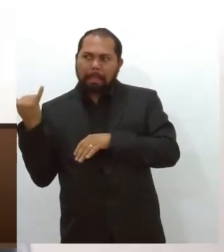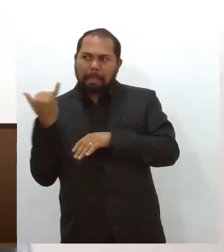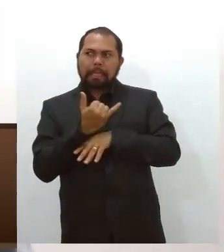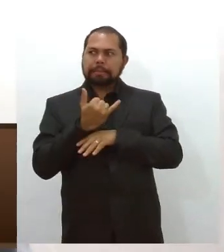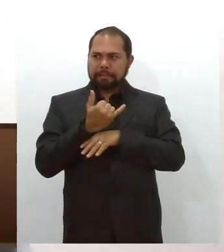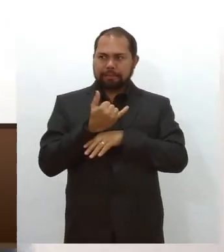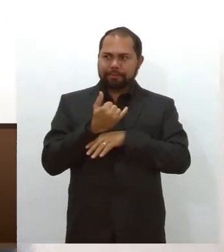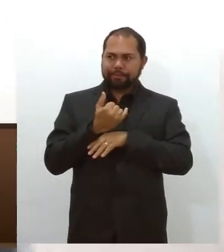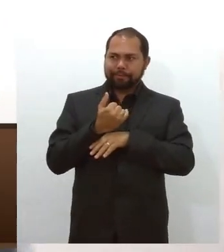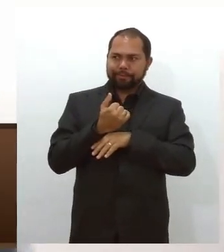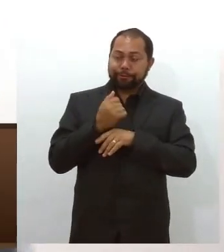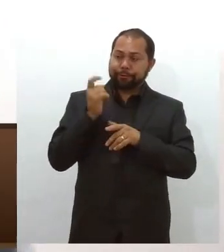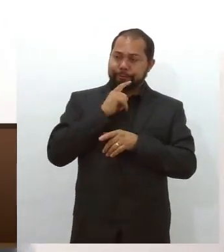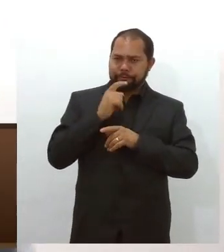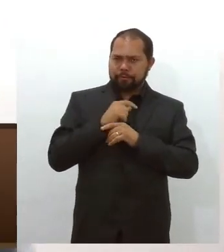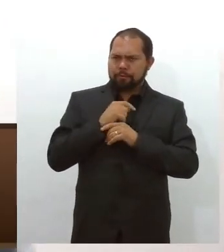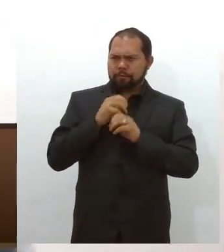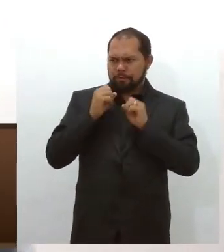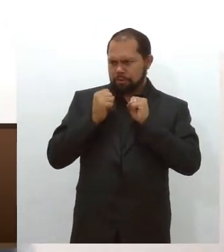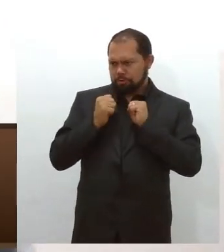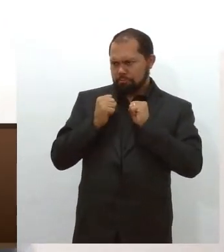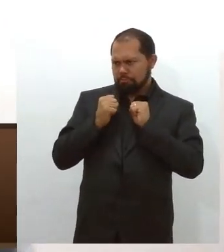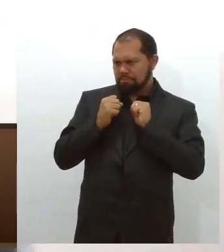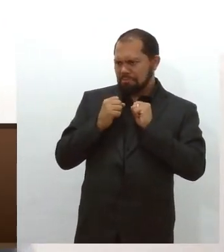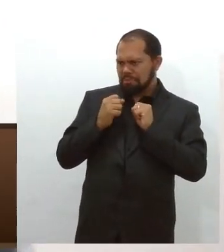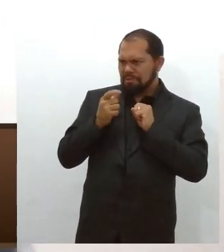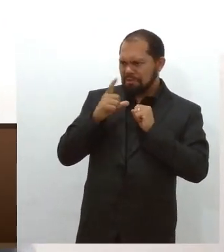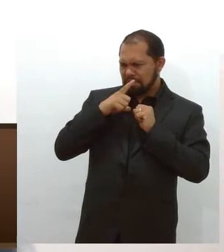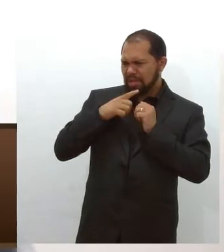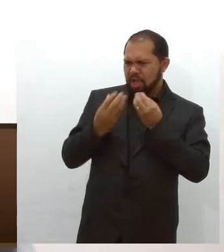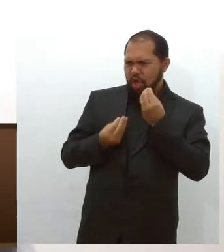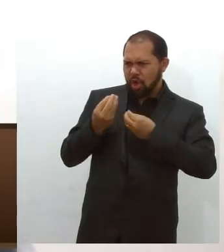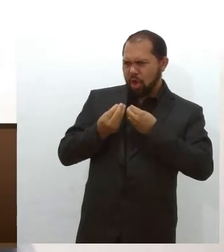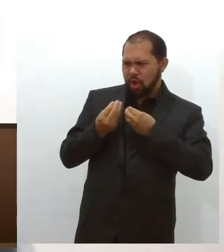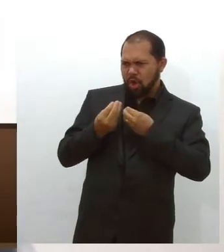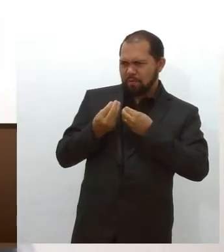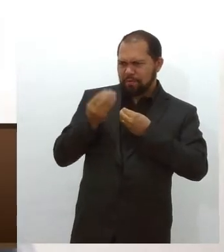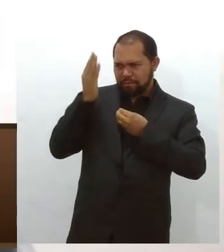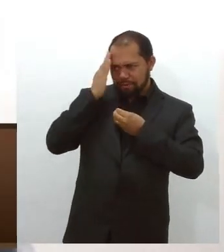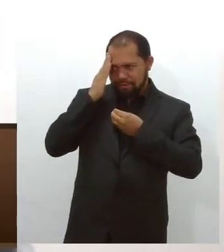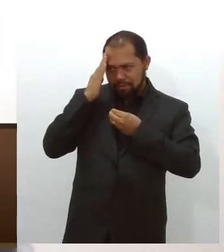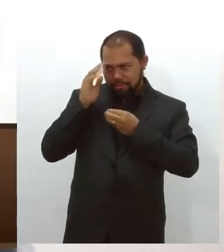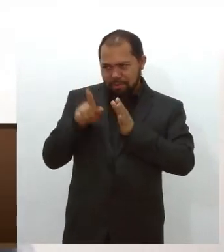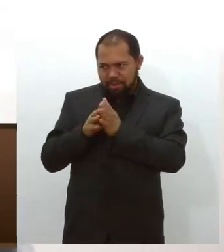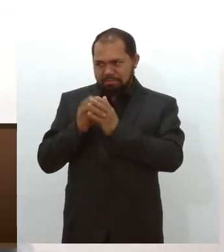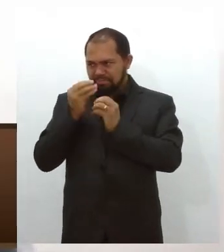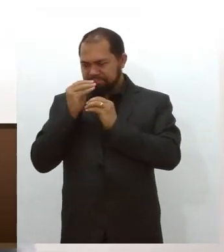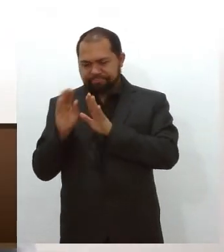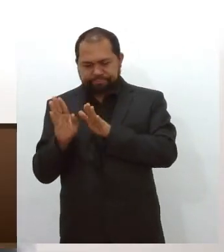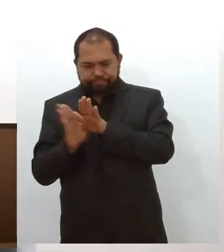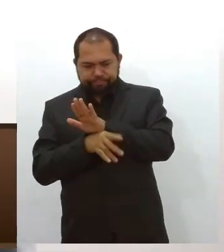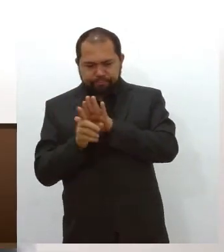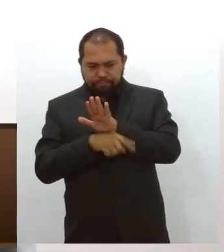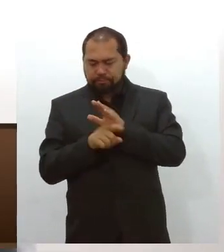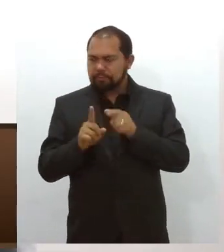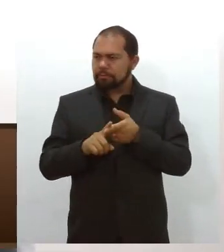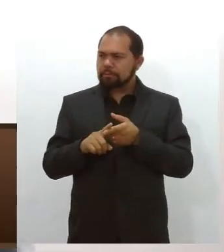qualquer cidadão, poderá ser denunciado por meio do Pardal.